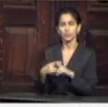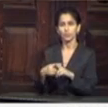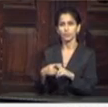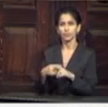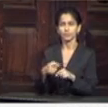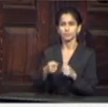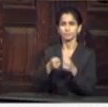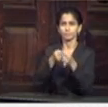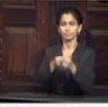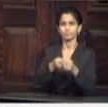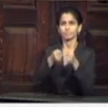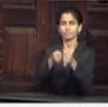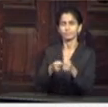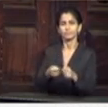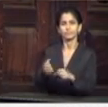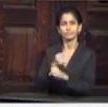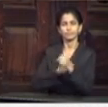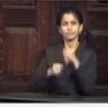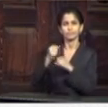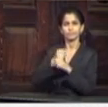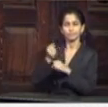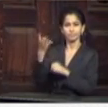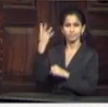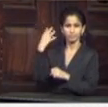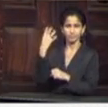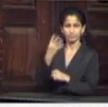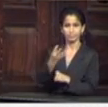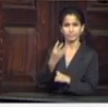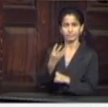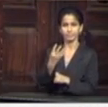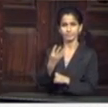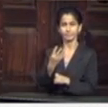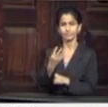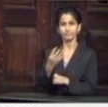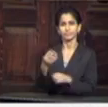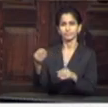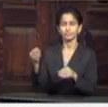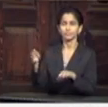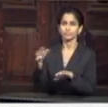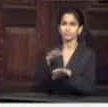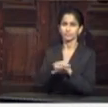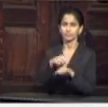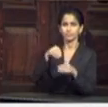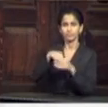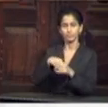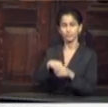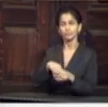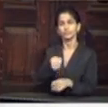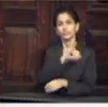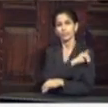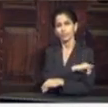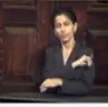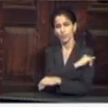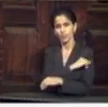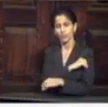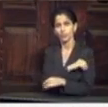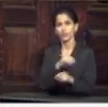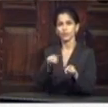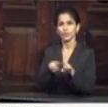há 4 anos atrás, nós incluímos o enfermeiro,